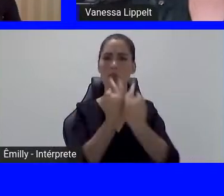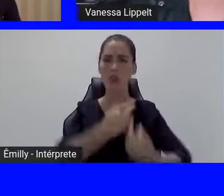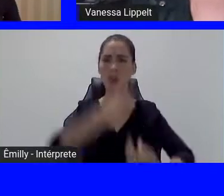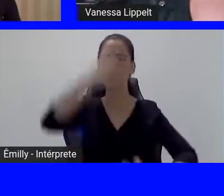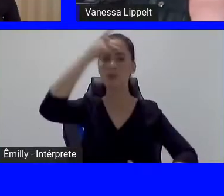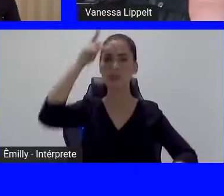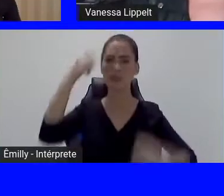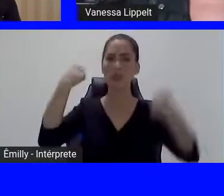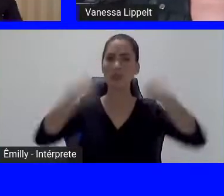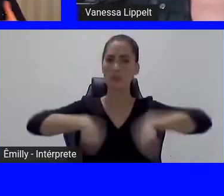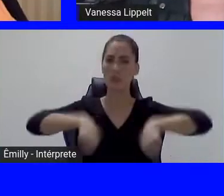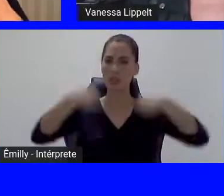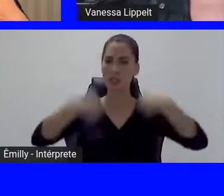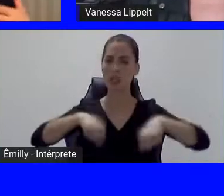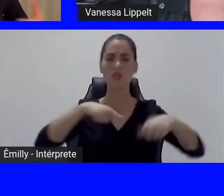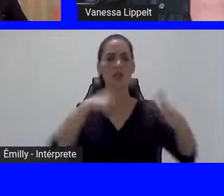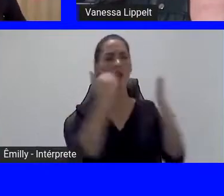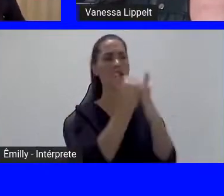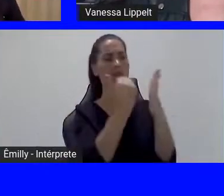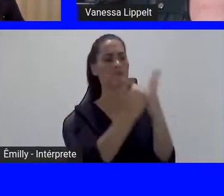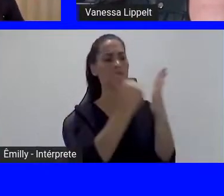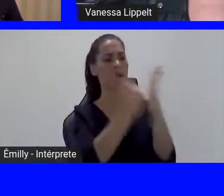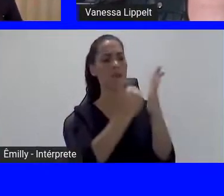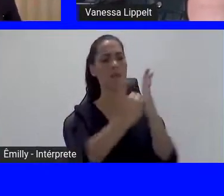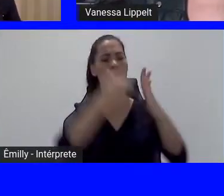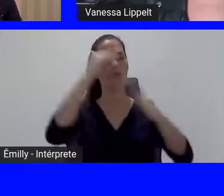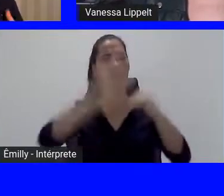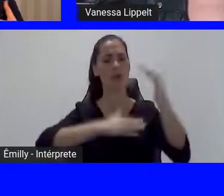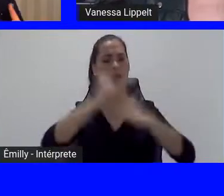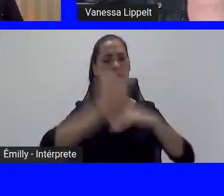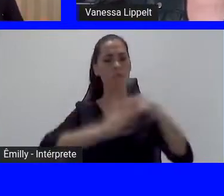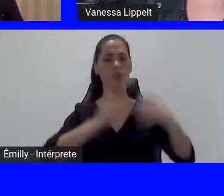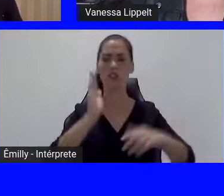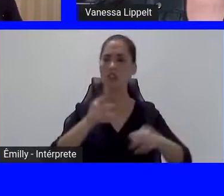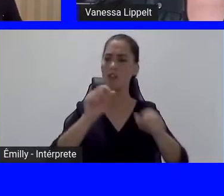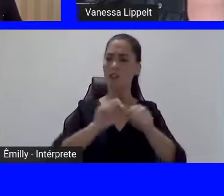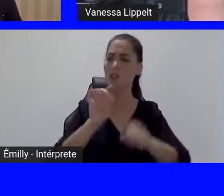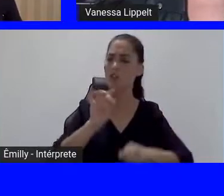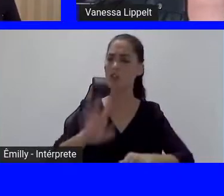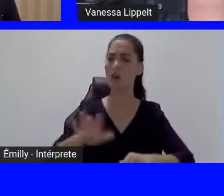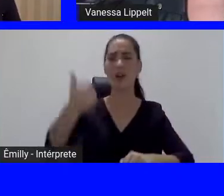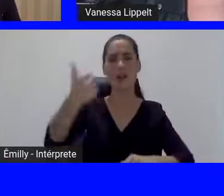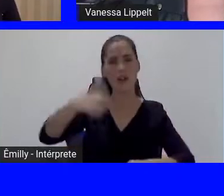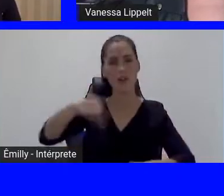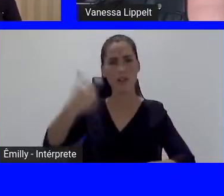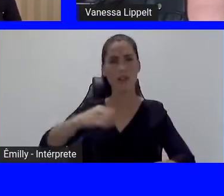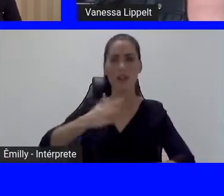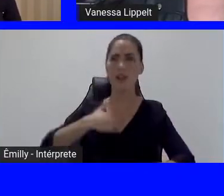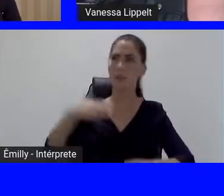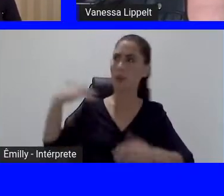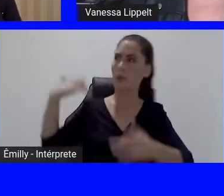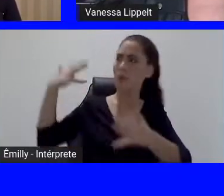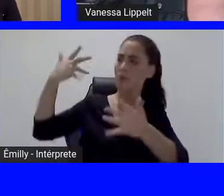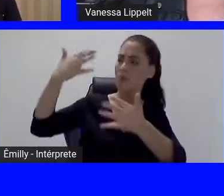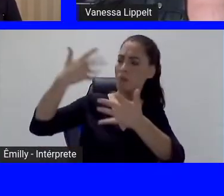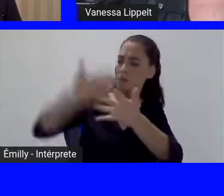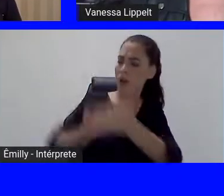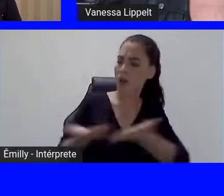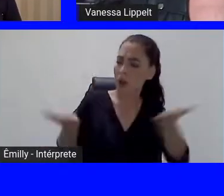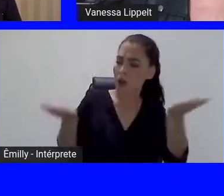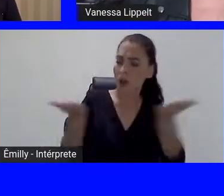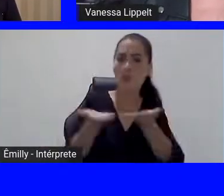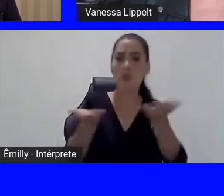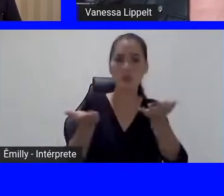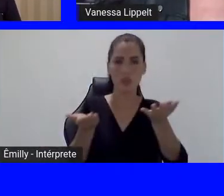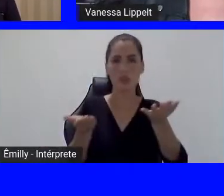de serviços prestados, é só analisar o meu histórico, o meu trabalho. Venho de uma